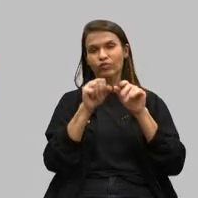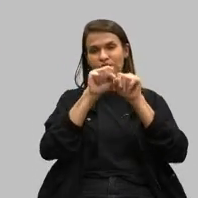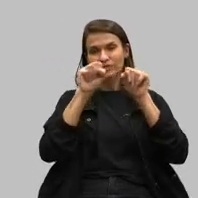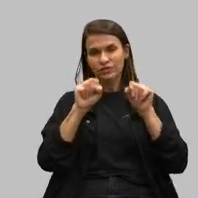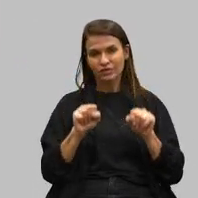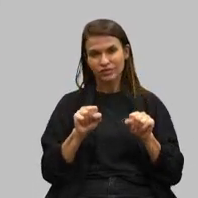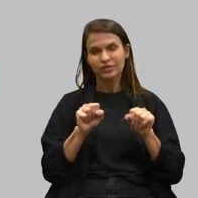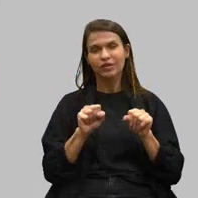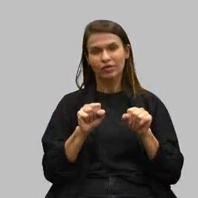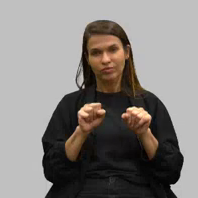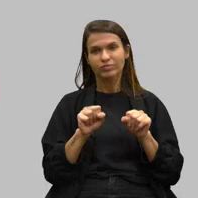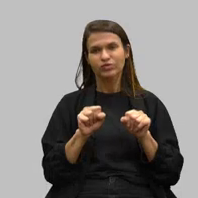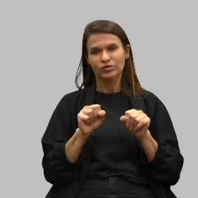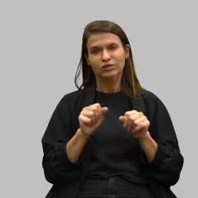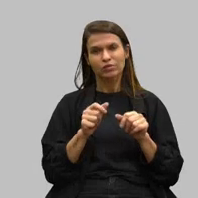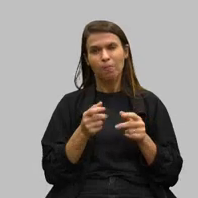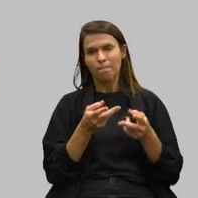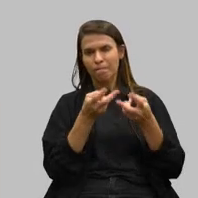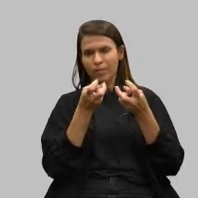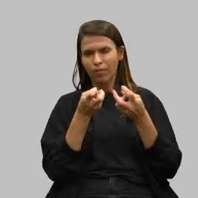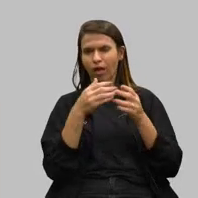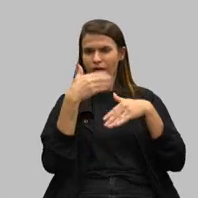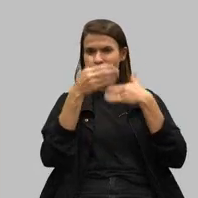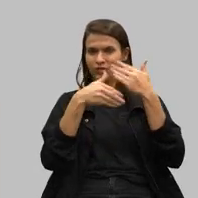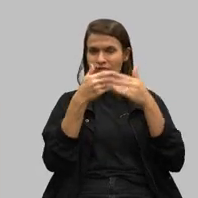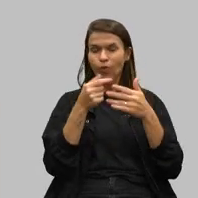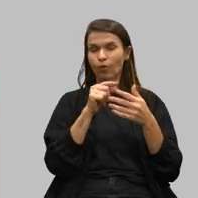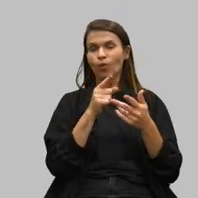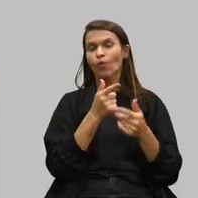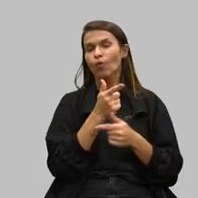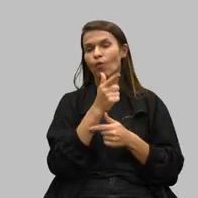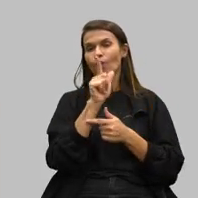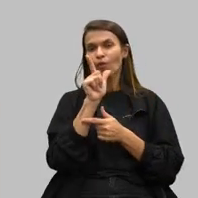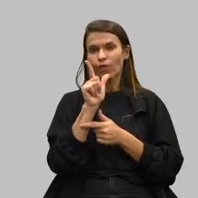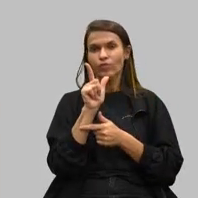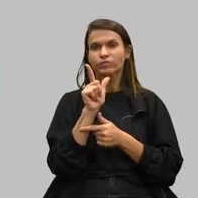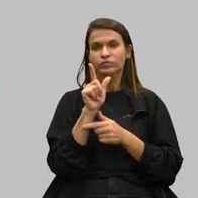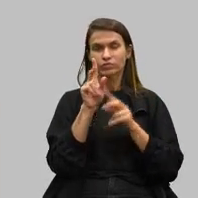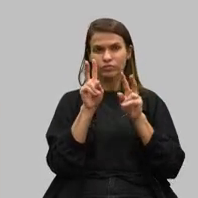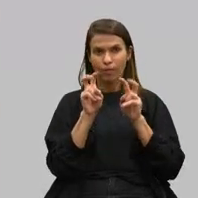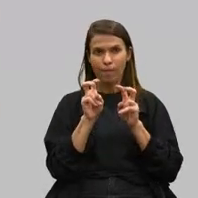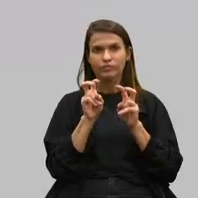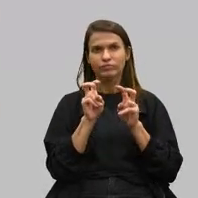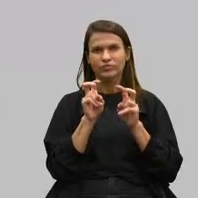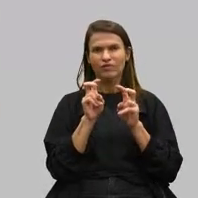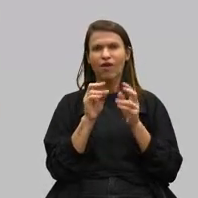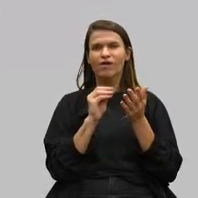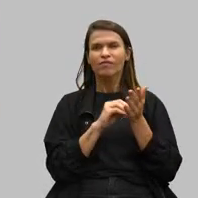está isso, se ele está avançando. Um outro ponto, presidente, só mais duas.